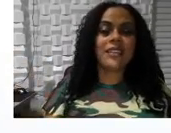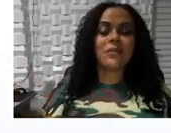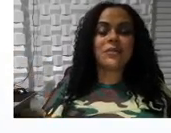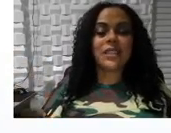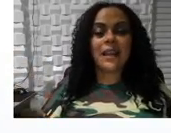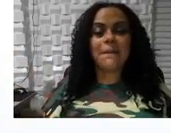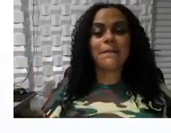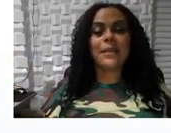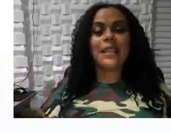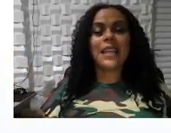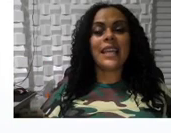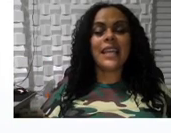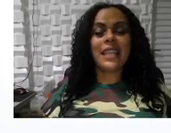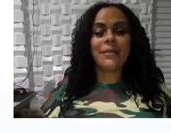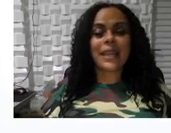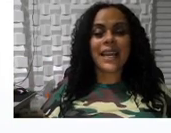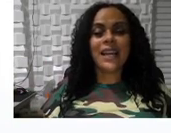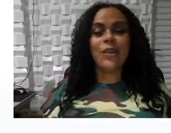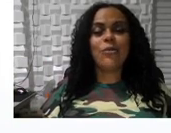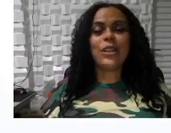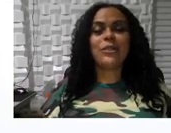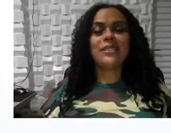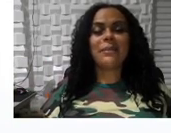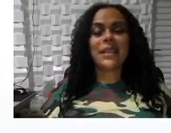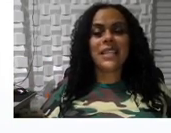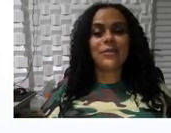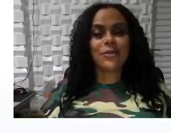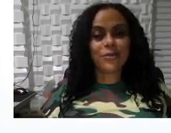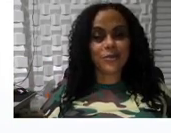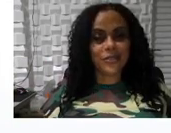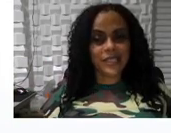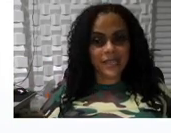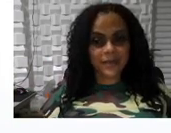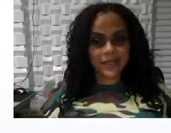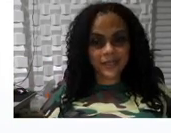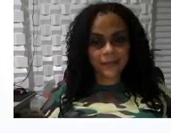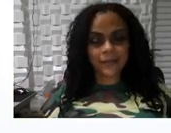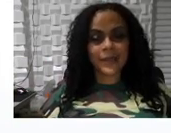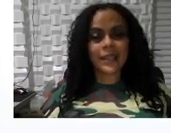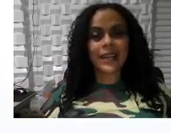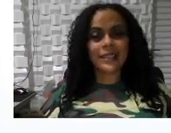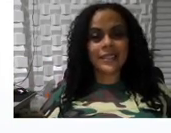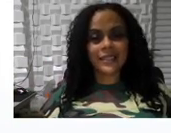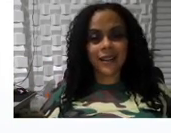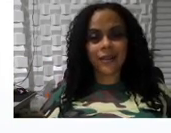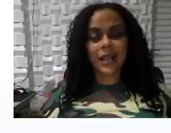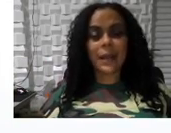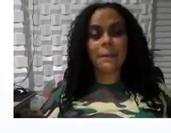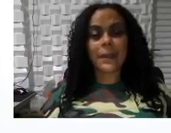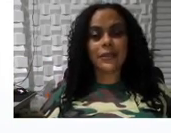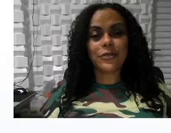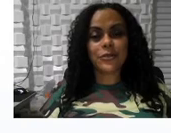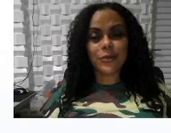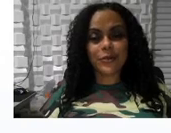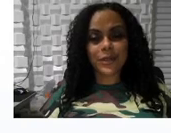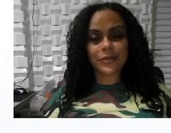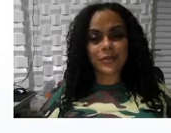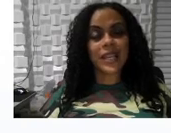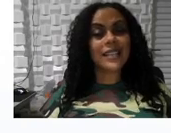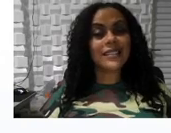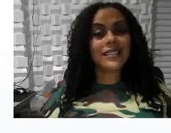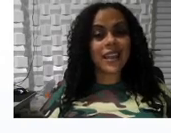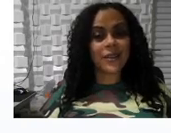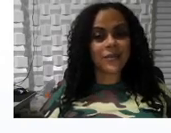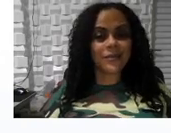lá relembrar o que nós aprendemos hoje em Libras. Atenção para os números.